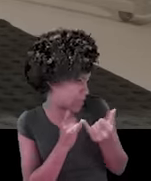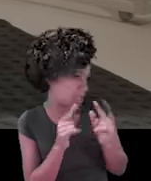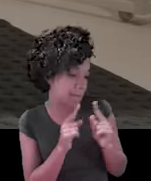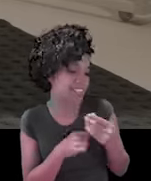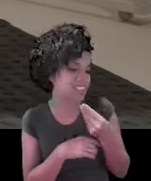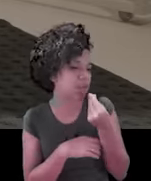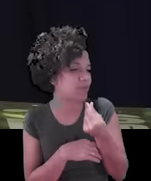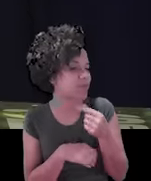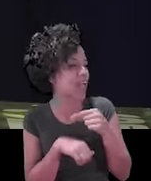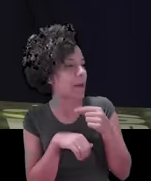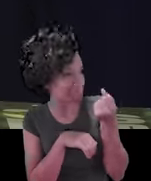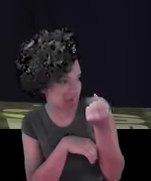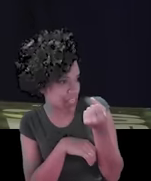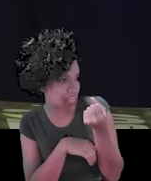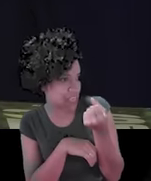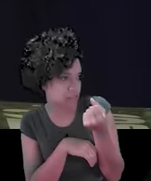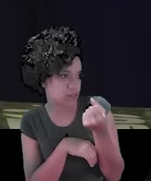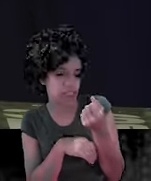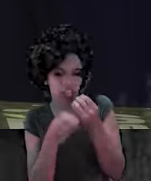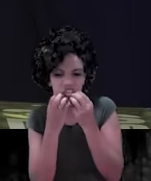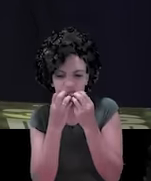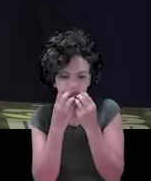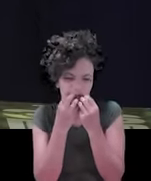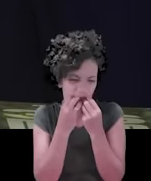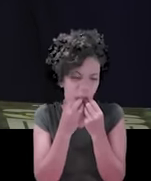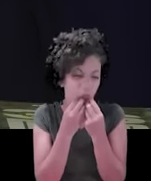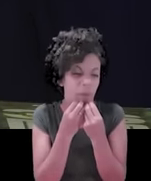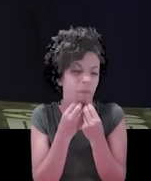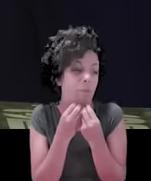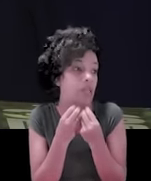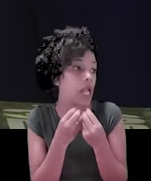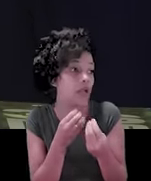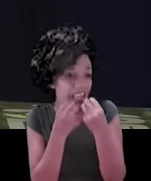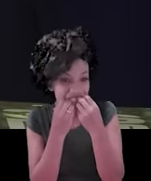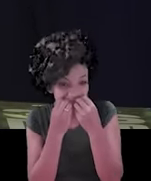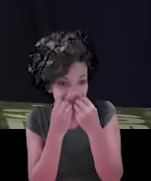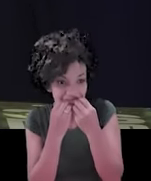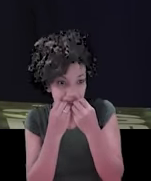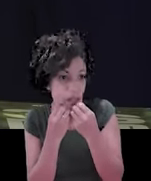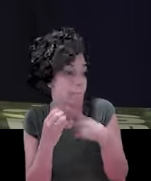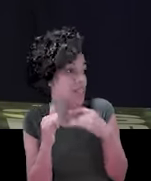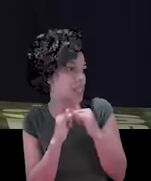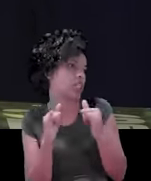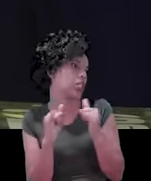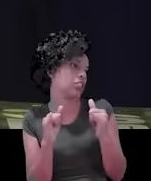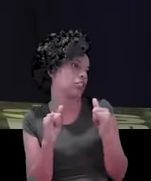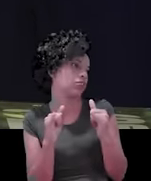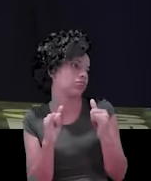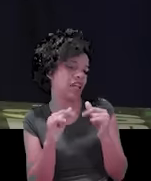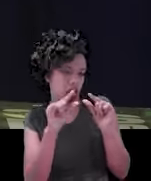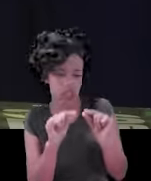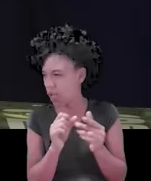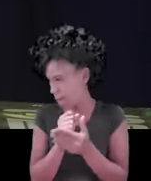ficando com Caio né arrancar os assim ó e aquilo ali stowe aquilo para ter basicamente alguma energia